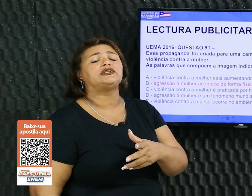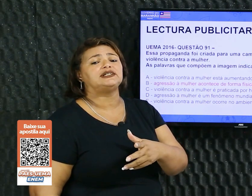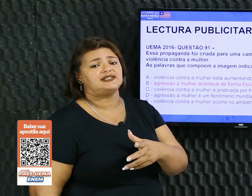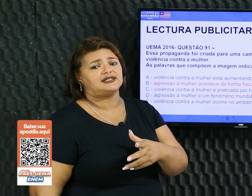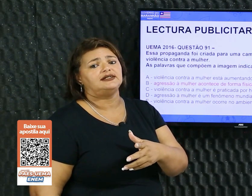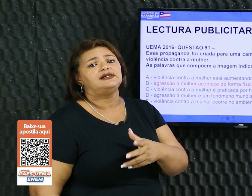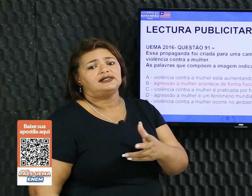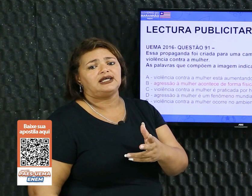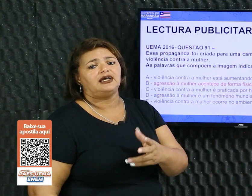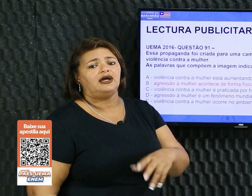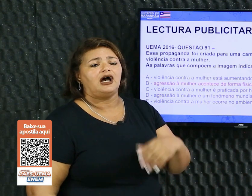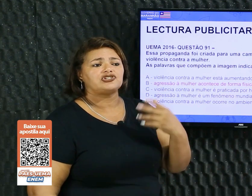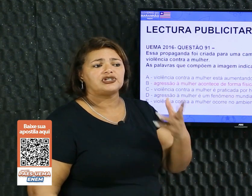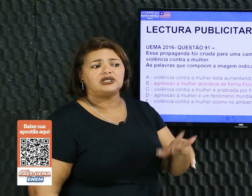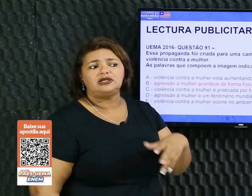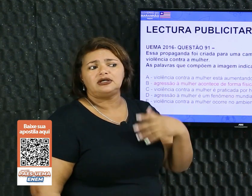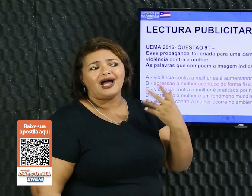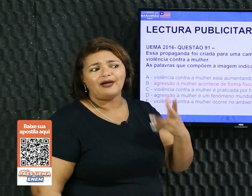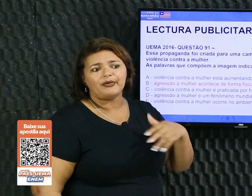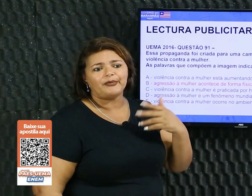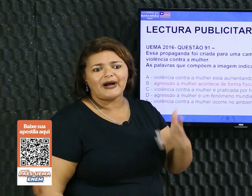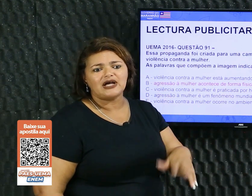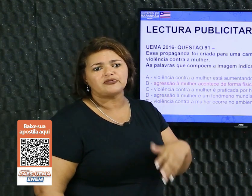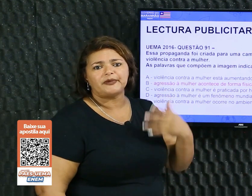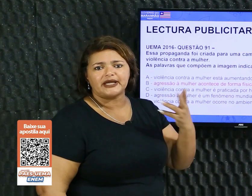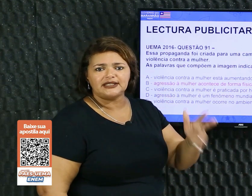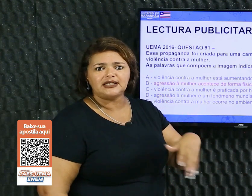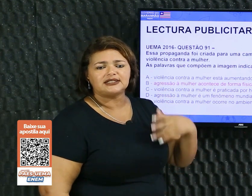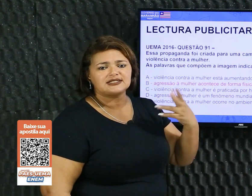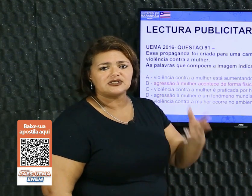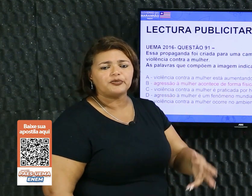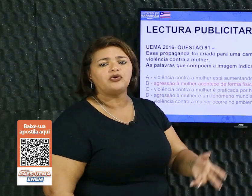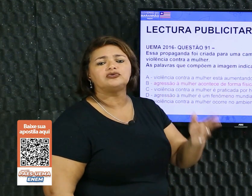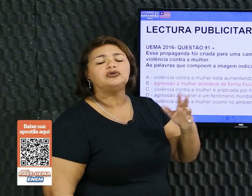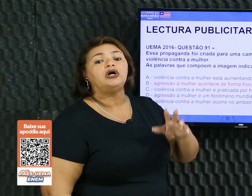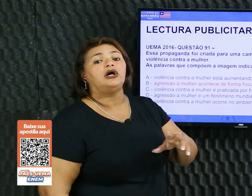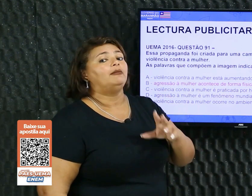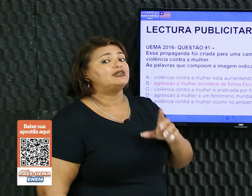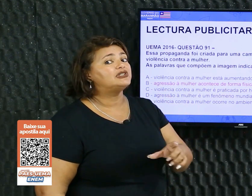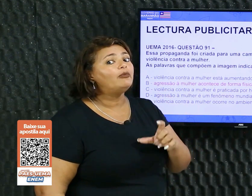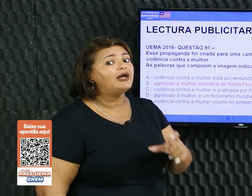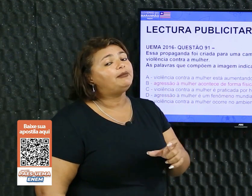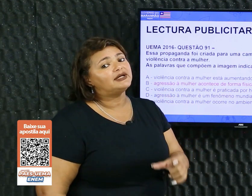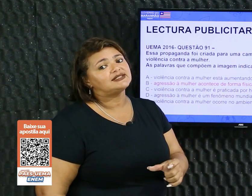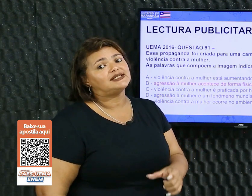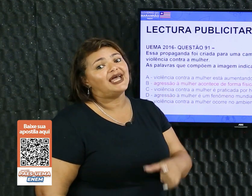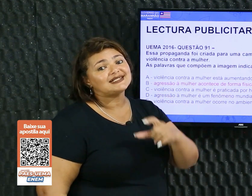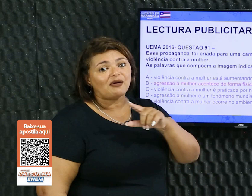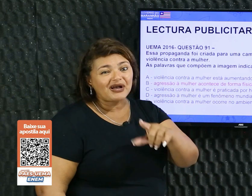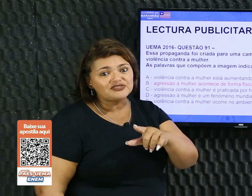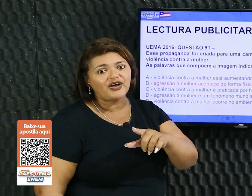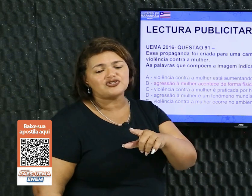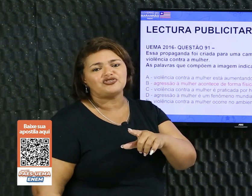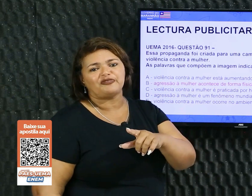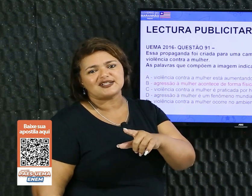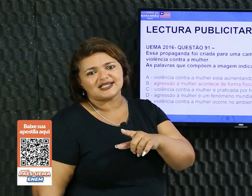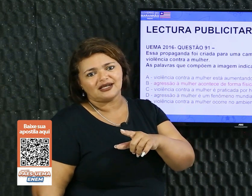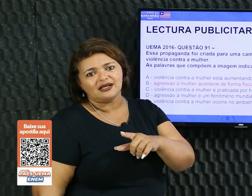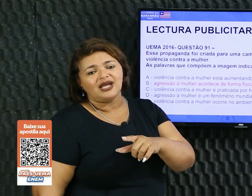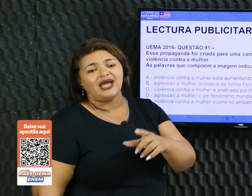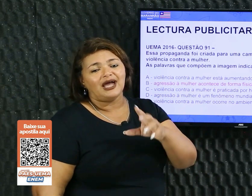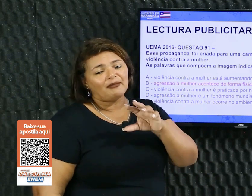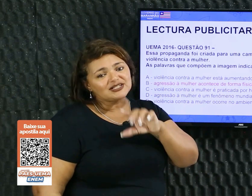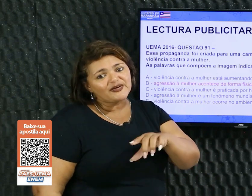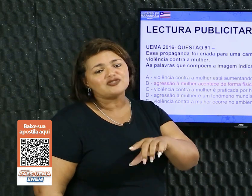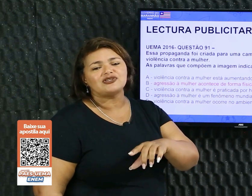dá importância, né? Acha que é uma bobagem, uma brincadeira, está se expondo, mas não é bem assim. Essa é a mais fácil de